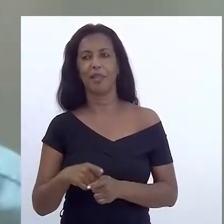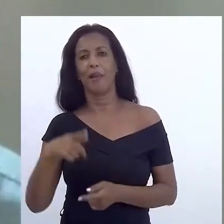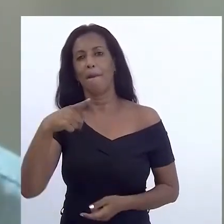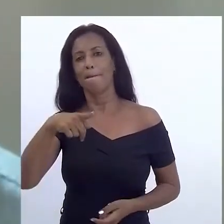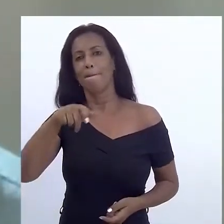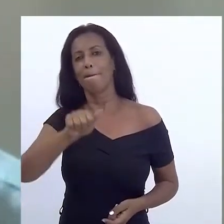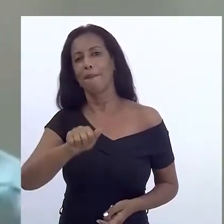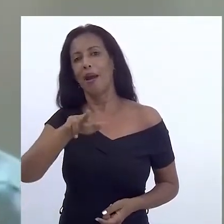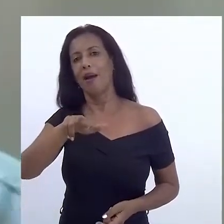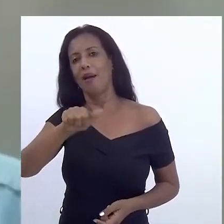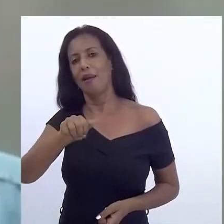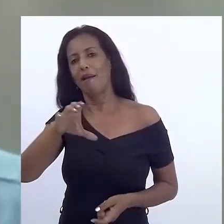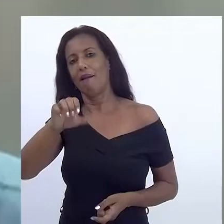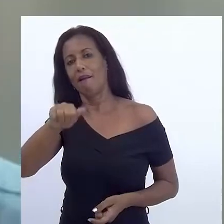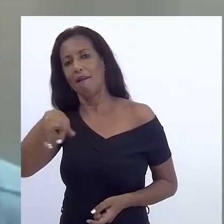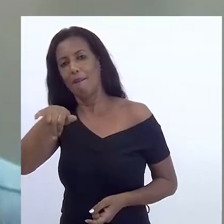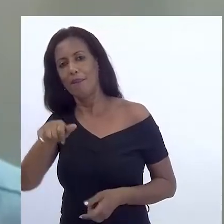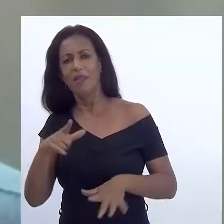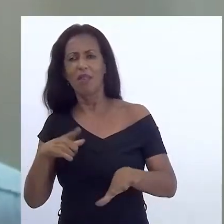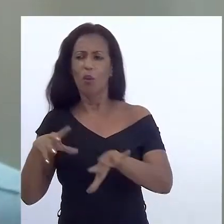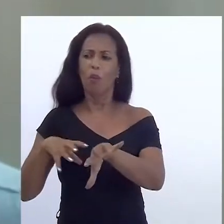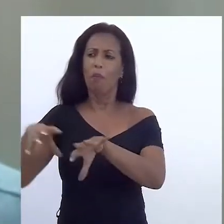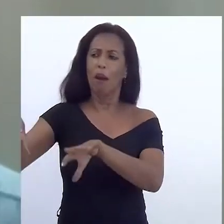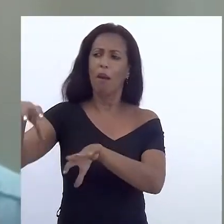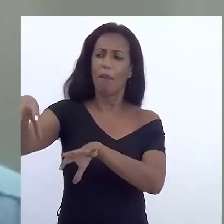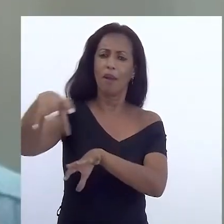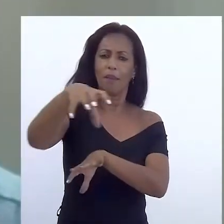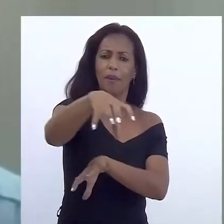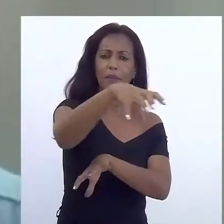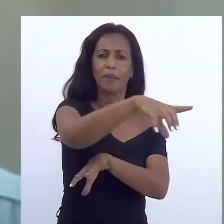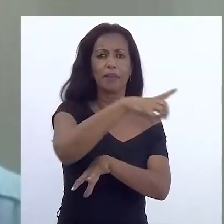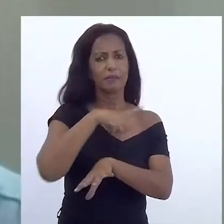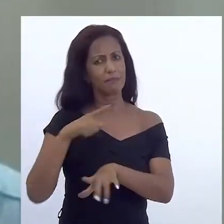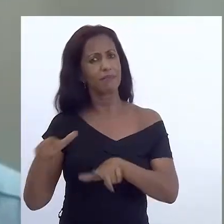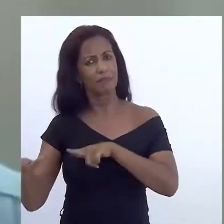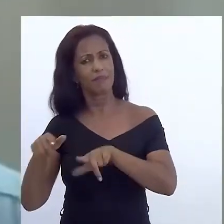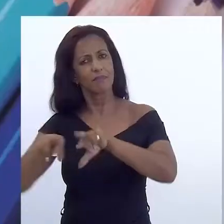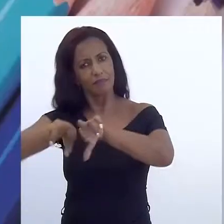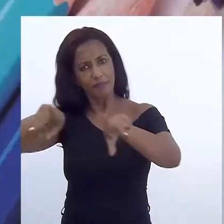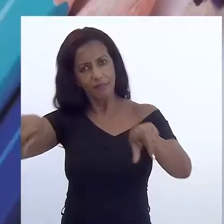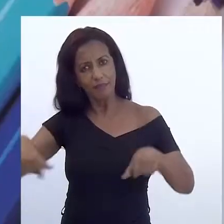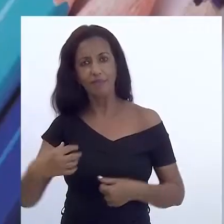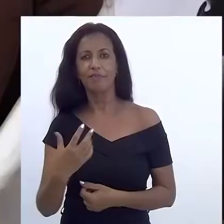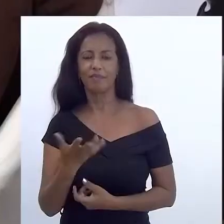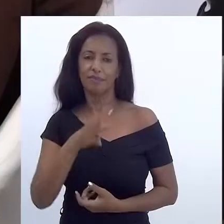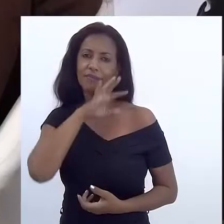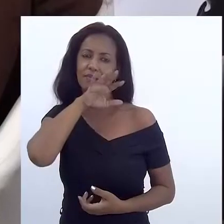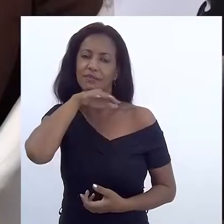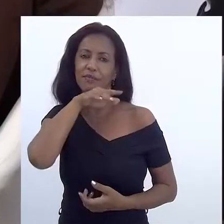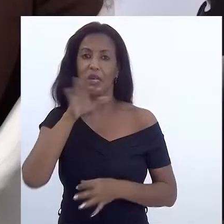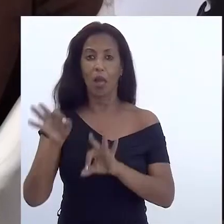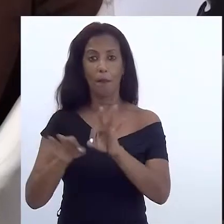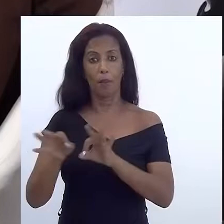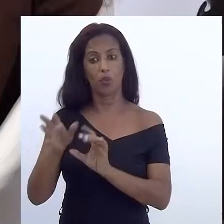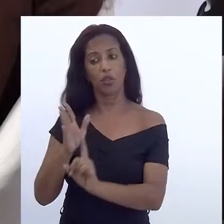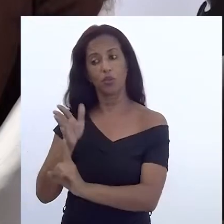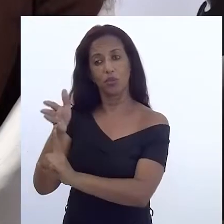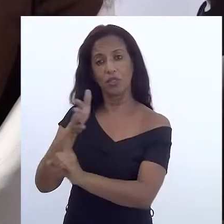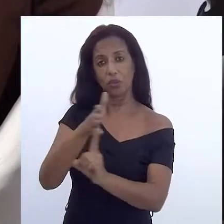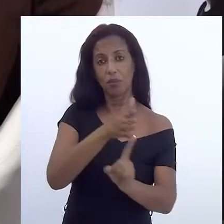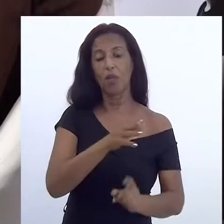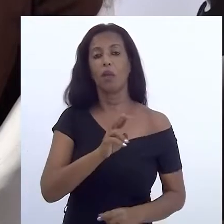Paracambi, naquela região de Paracambi, então tem outros núcleos que fazem trabalhos com animais. Muito no caso bom do projeto, saber. específico da